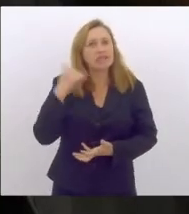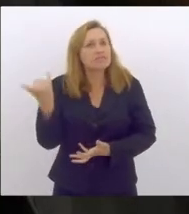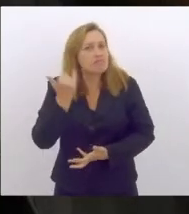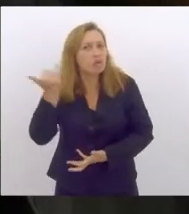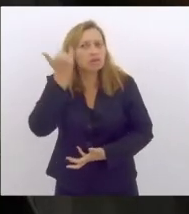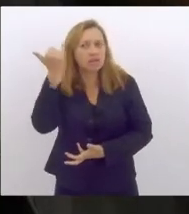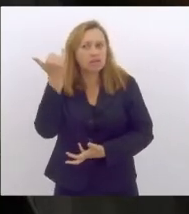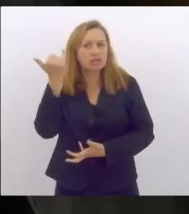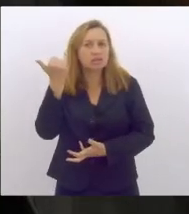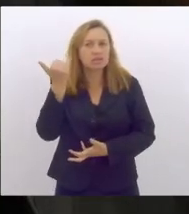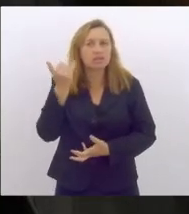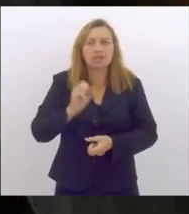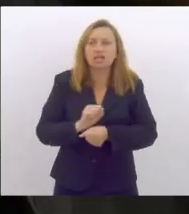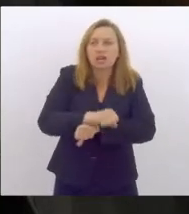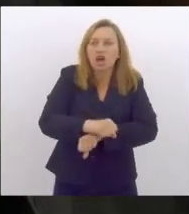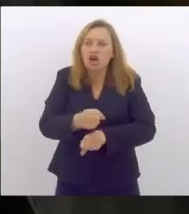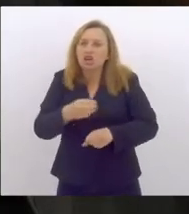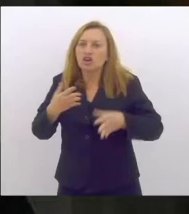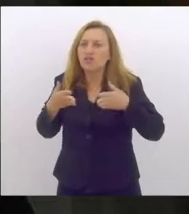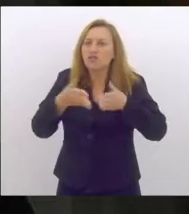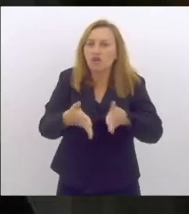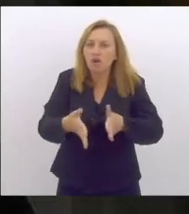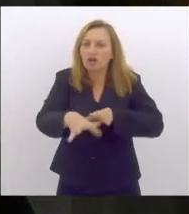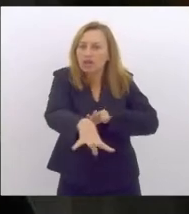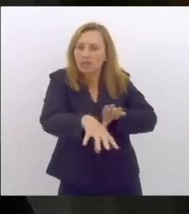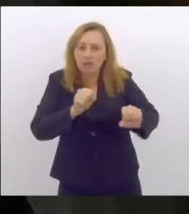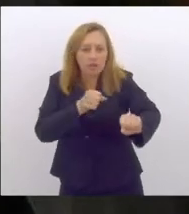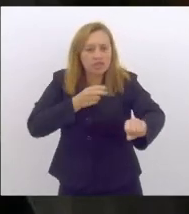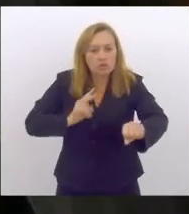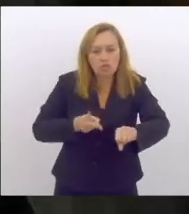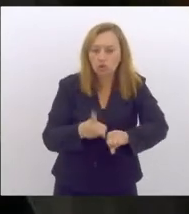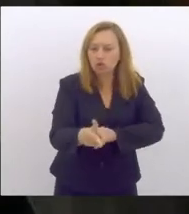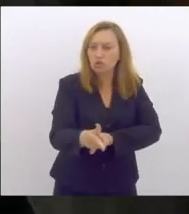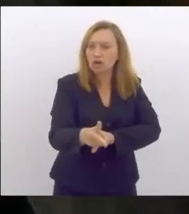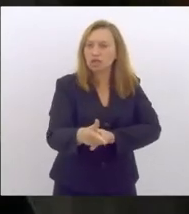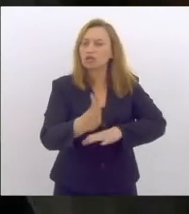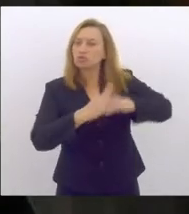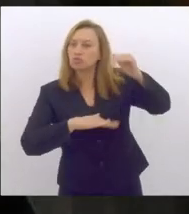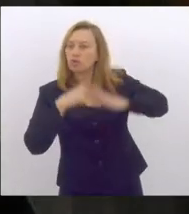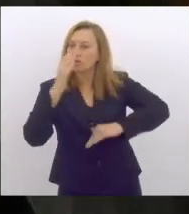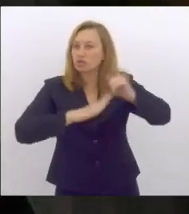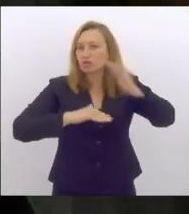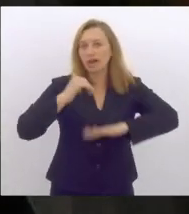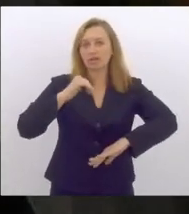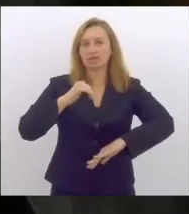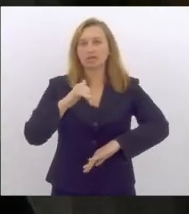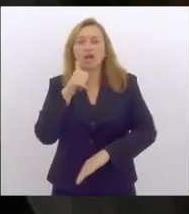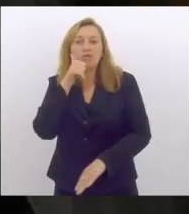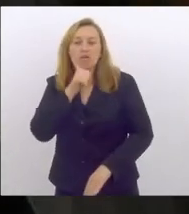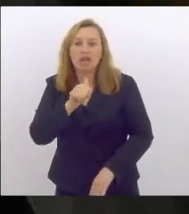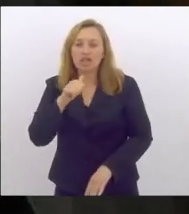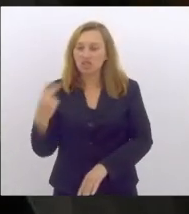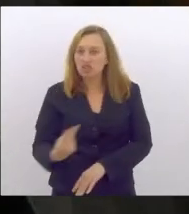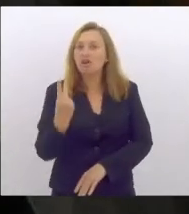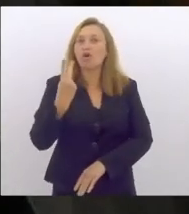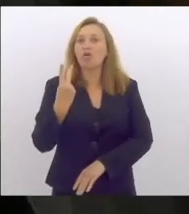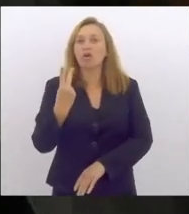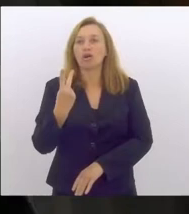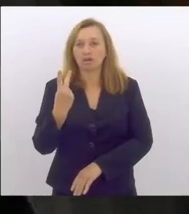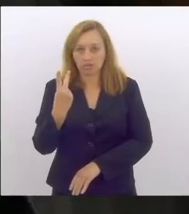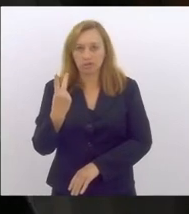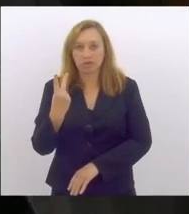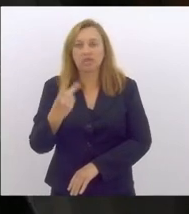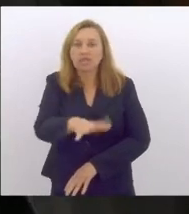desse seminário que foca na formação continuada dos profissionais sobretudo das profissionais mulheres valorosíssimas que estão